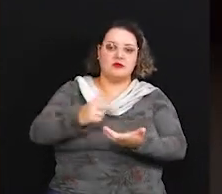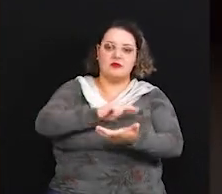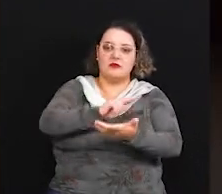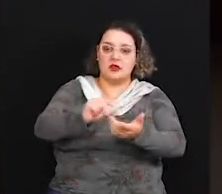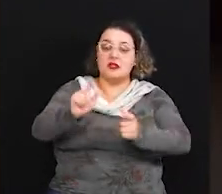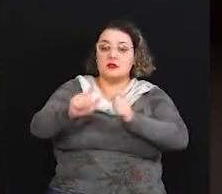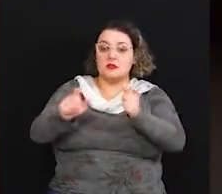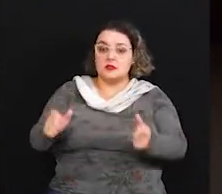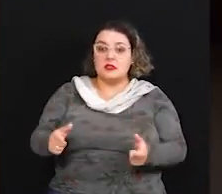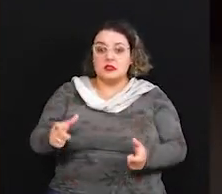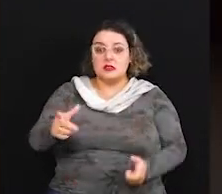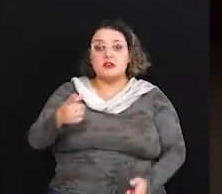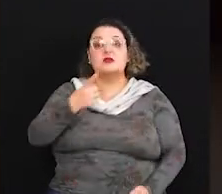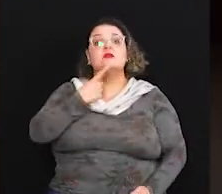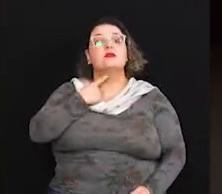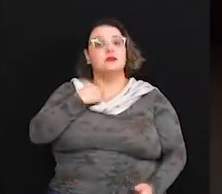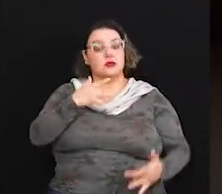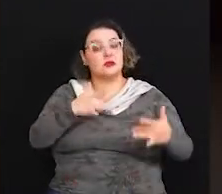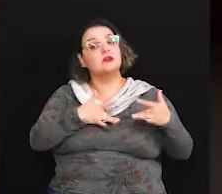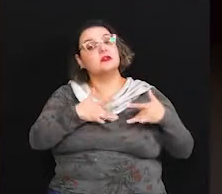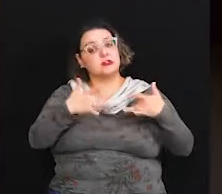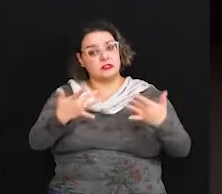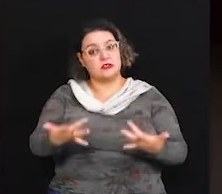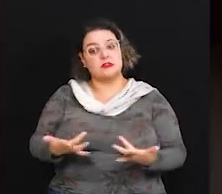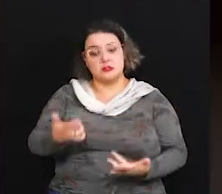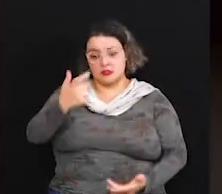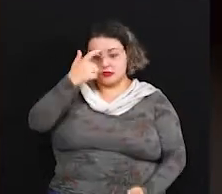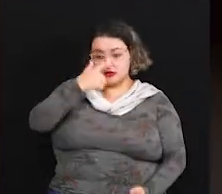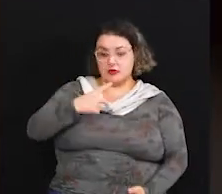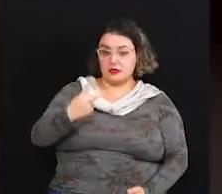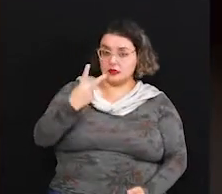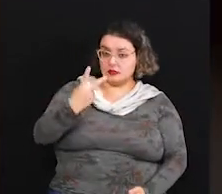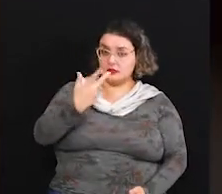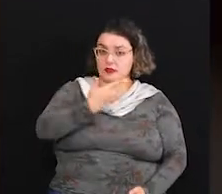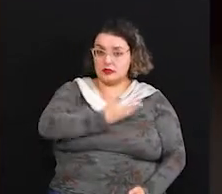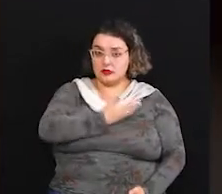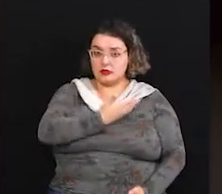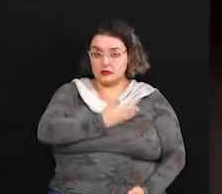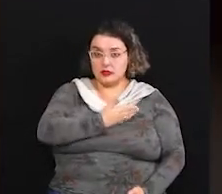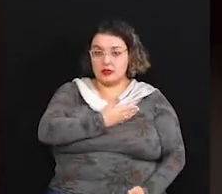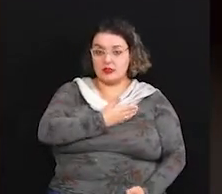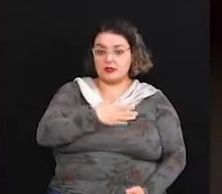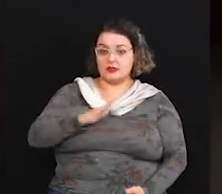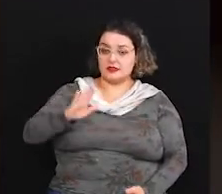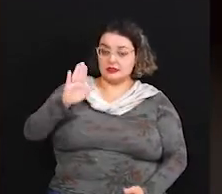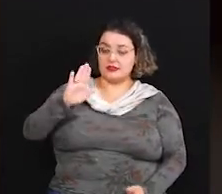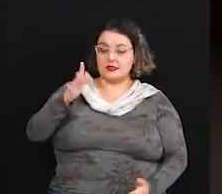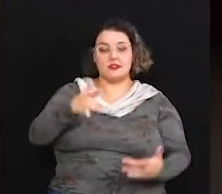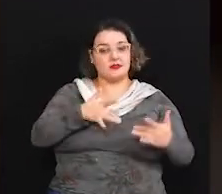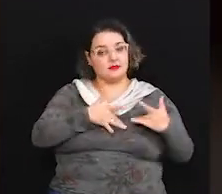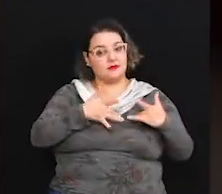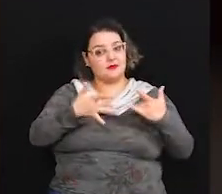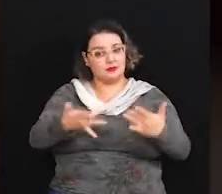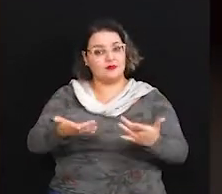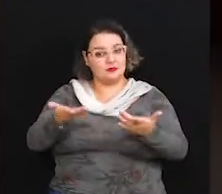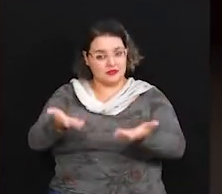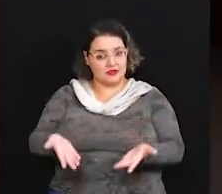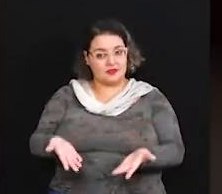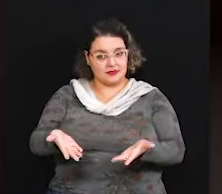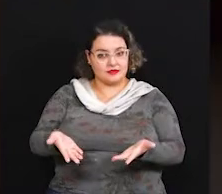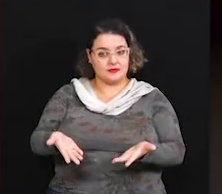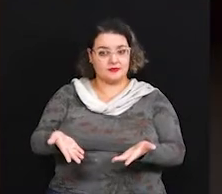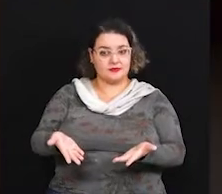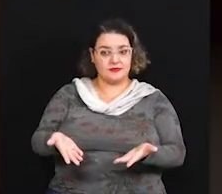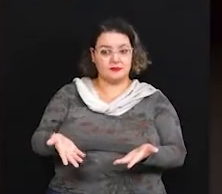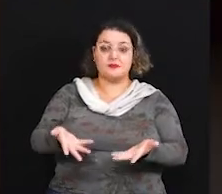Muita gente tem interesse em ser voluntário, certo? Então, eu mesmo tenho 2 amigos que já estão candidatos a se tornar voluntários